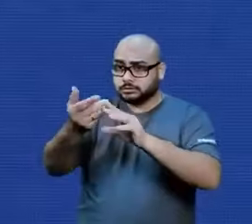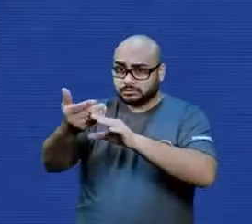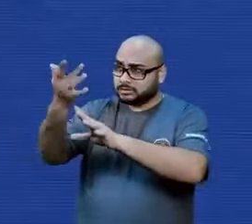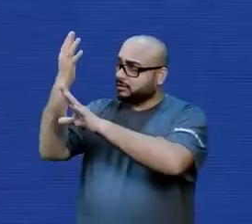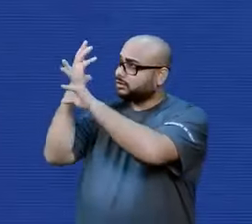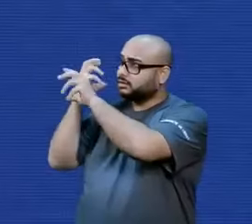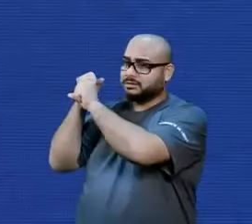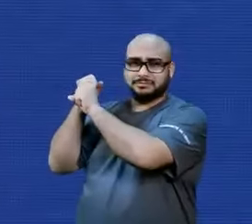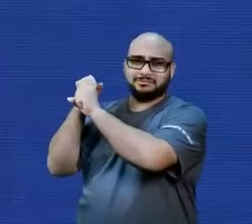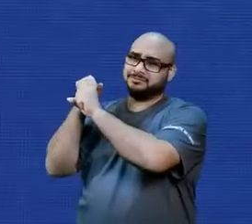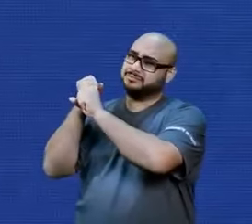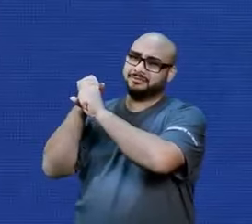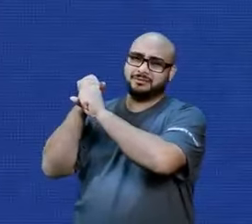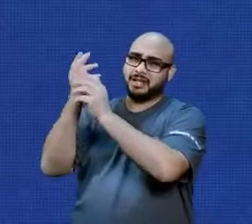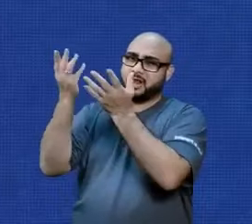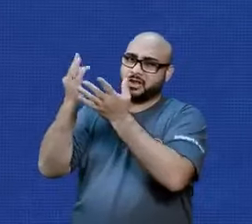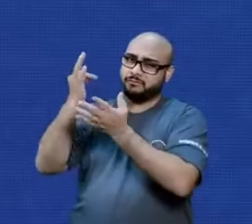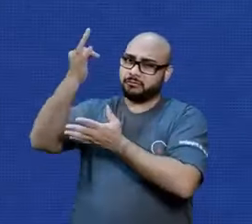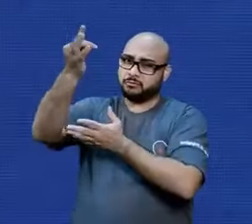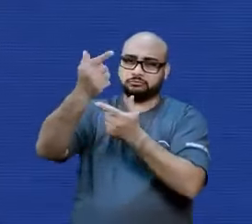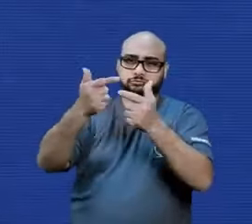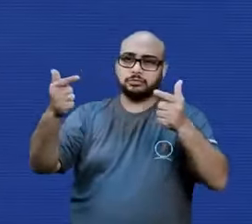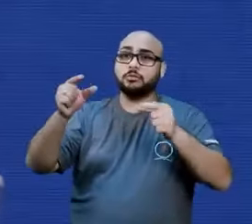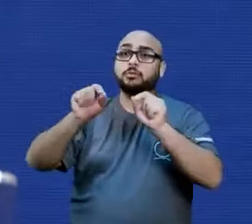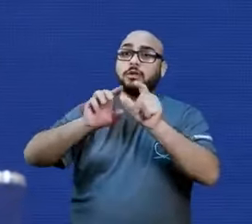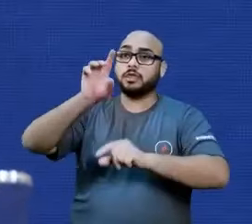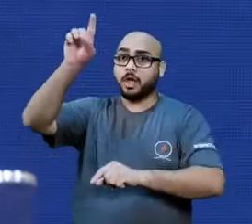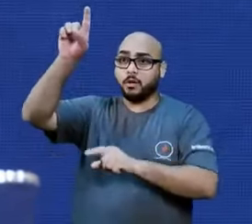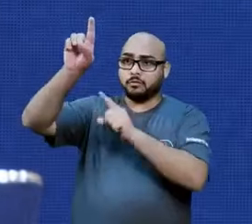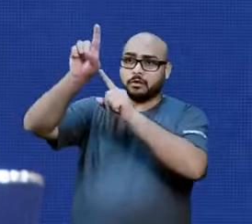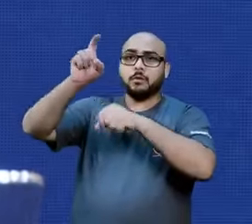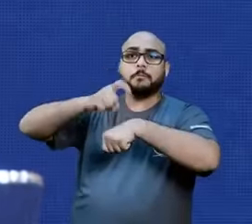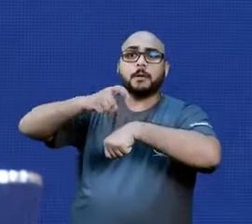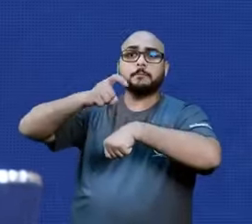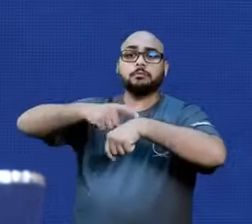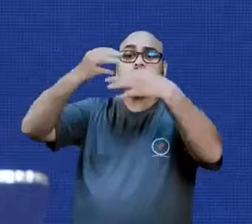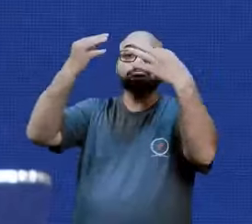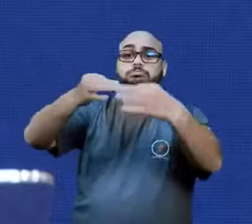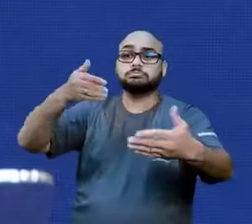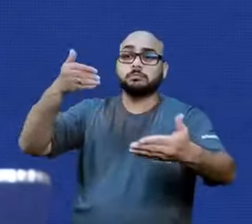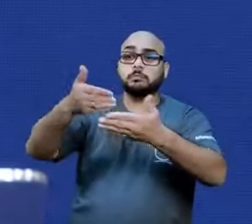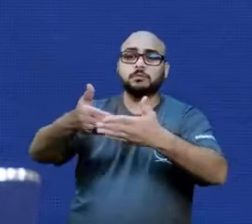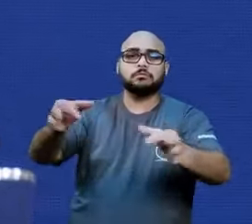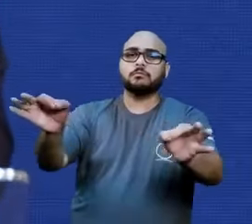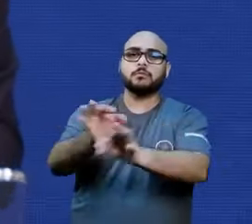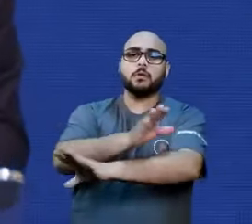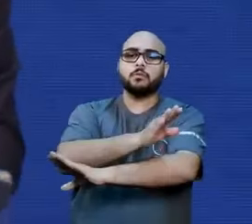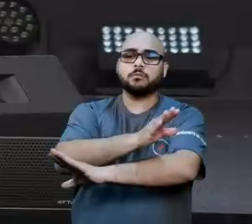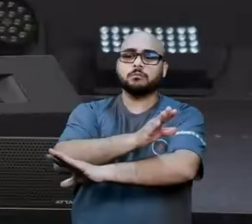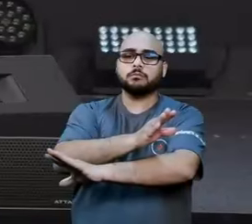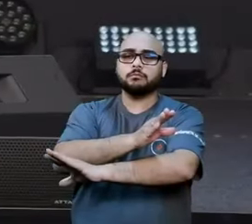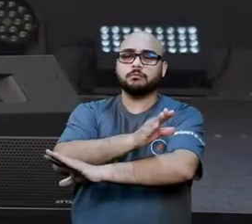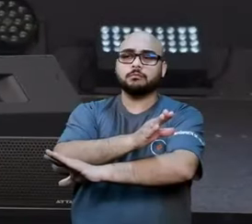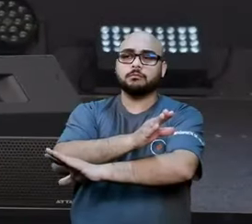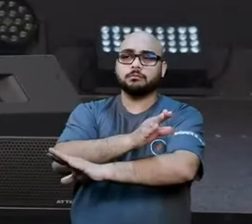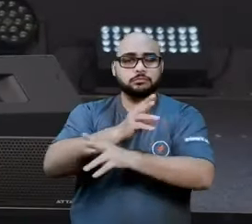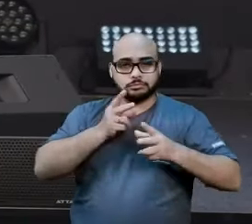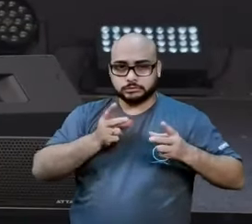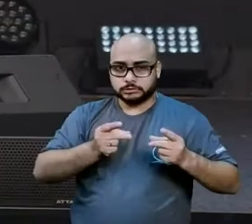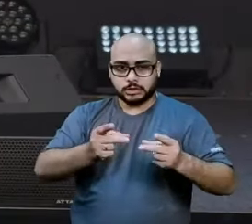presente para Deus não tem futuro ele vive na eternidade a mente de Deus é